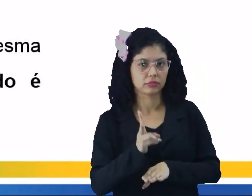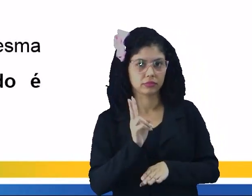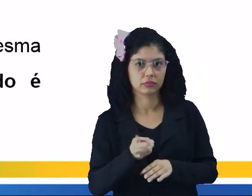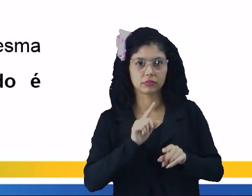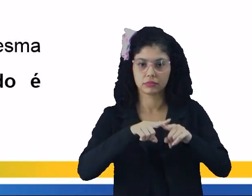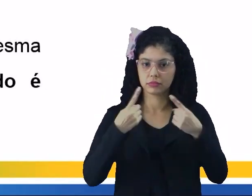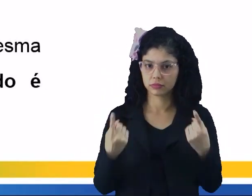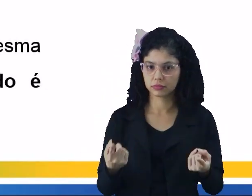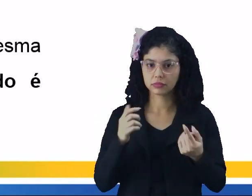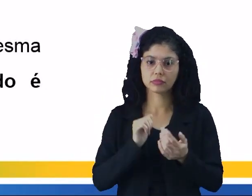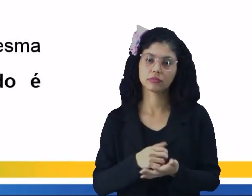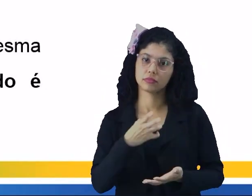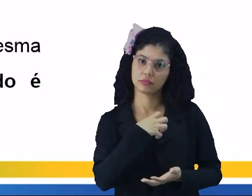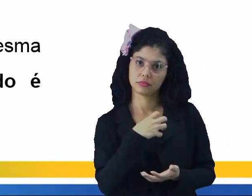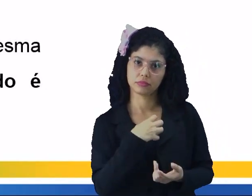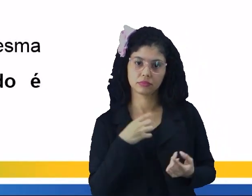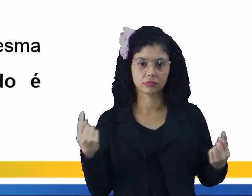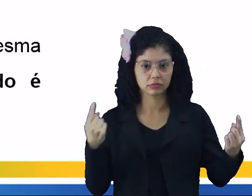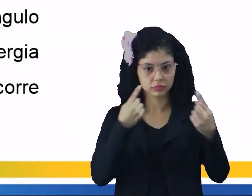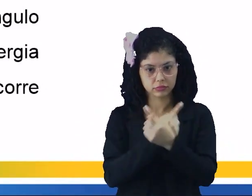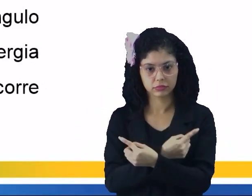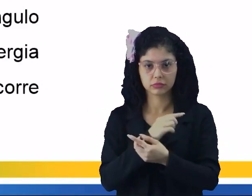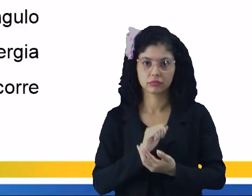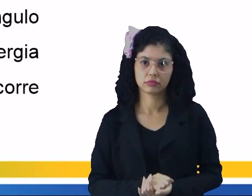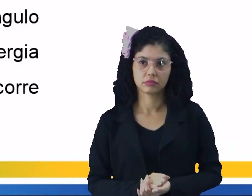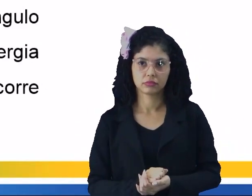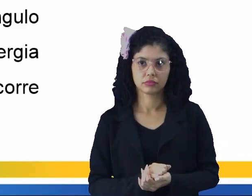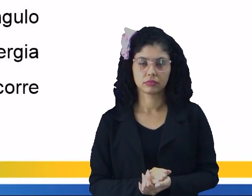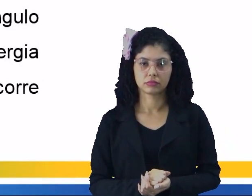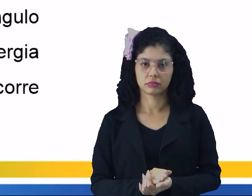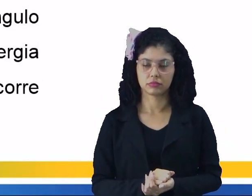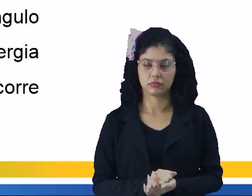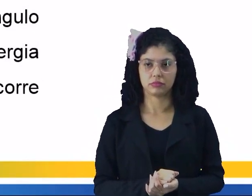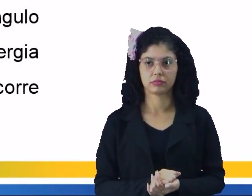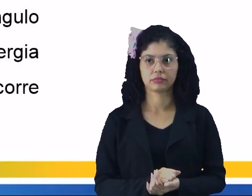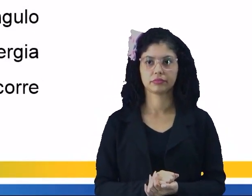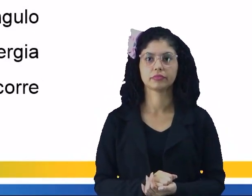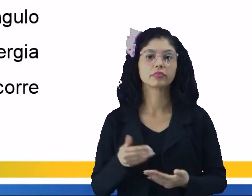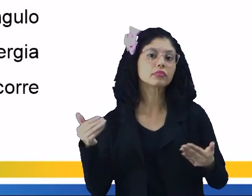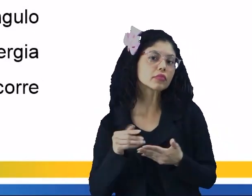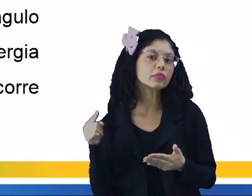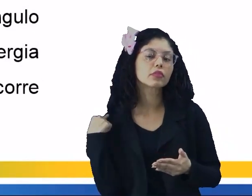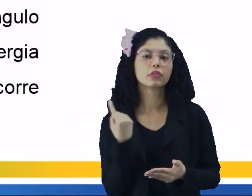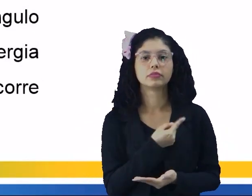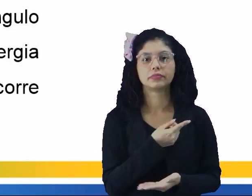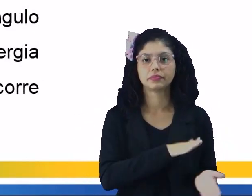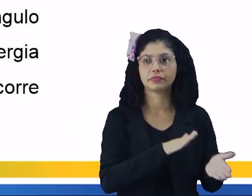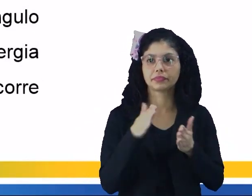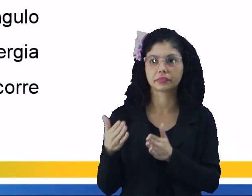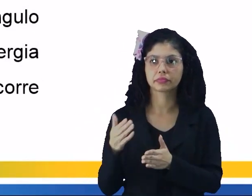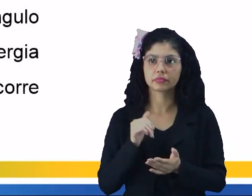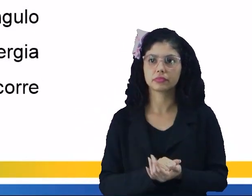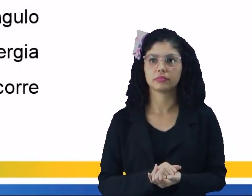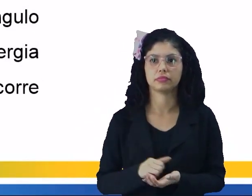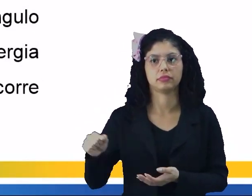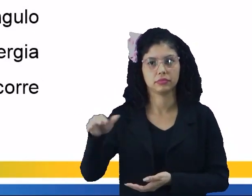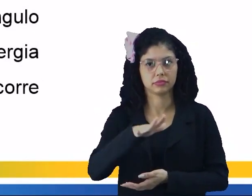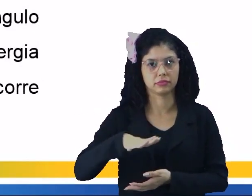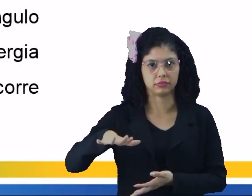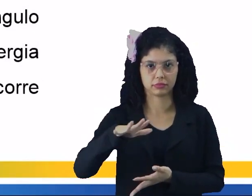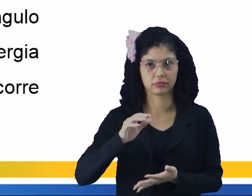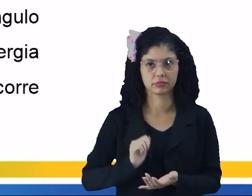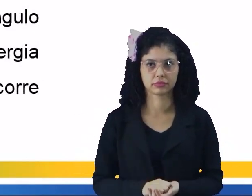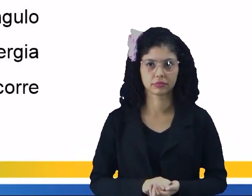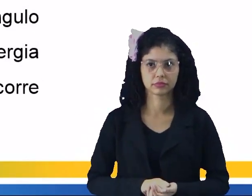mesma, porém com sentidos opostos ou contrários. Agora vamos partir para um outro campo que ainda está